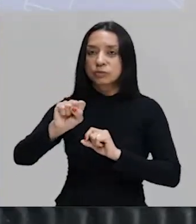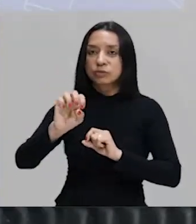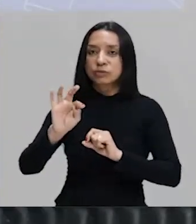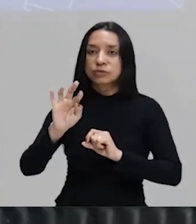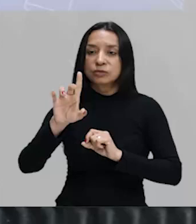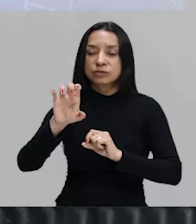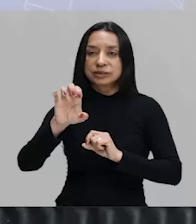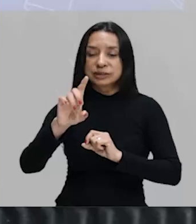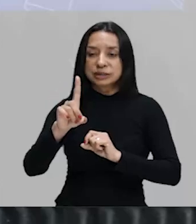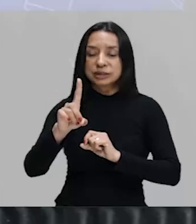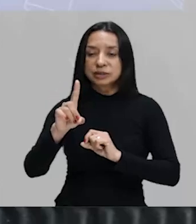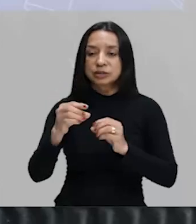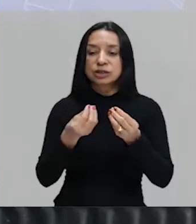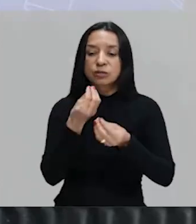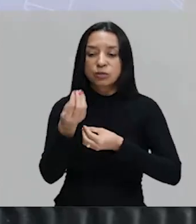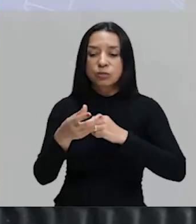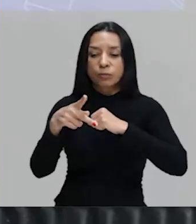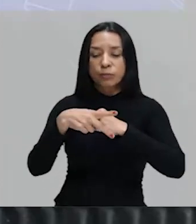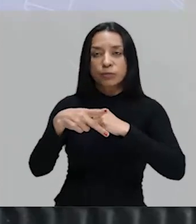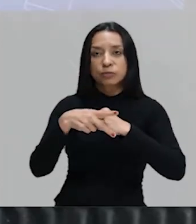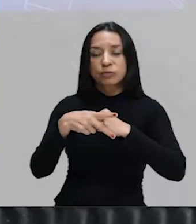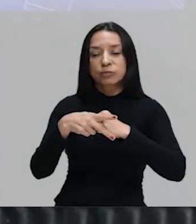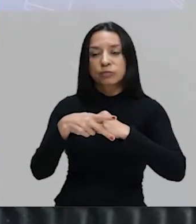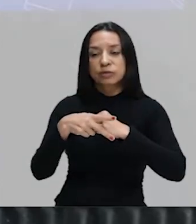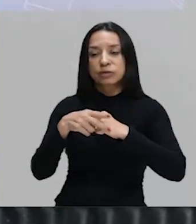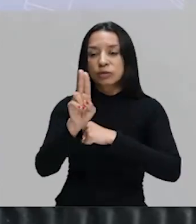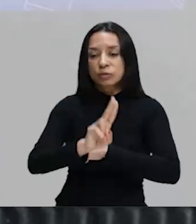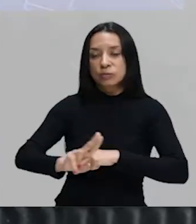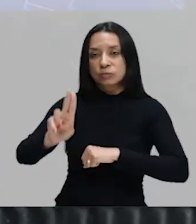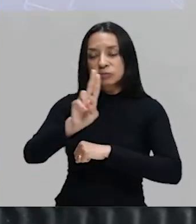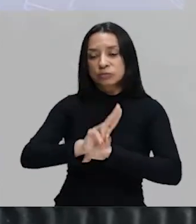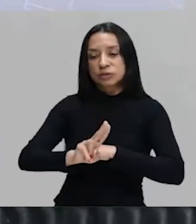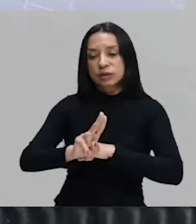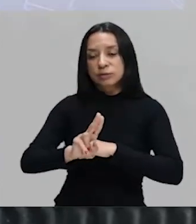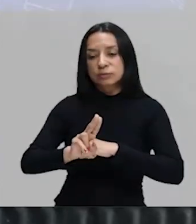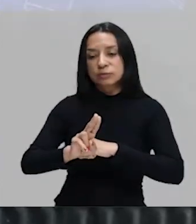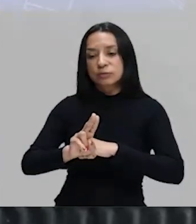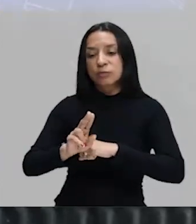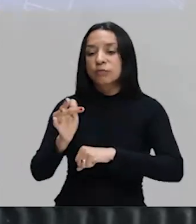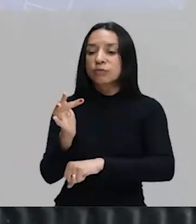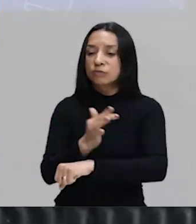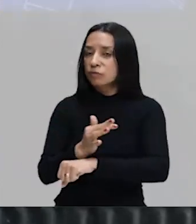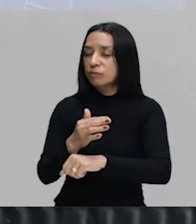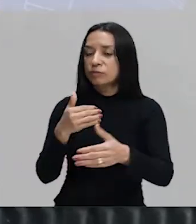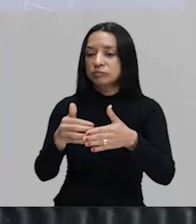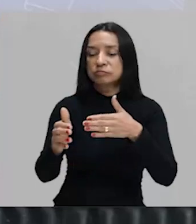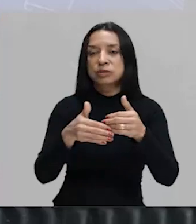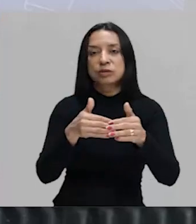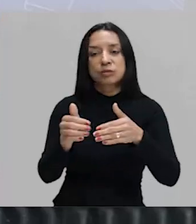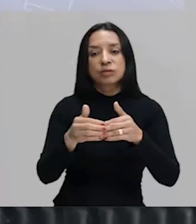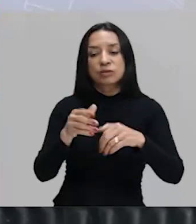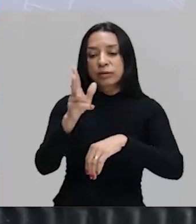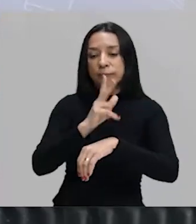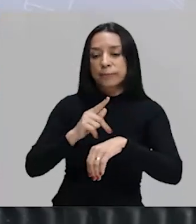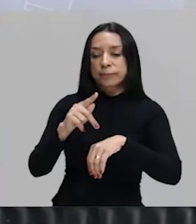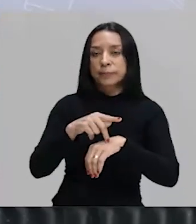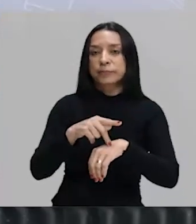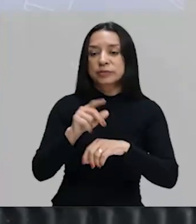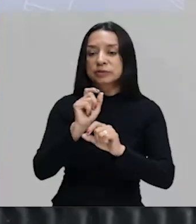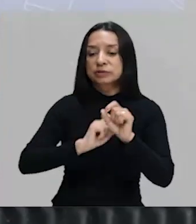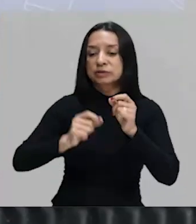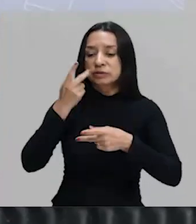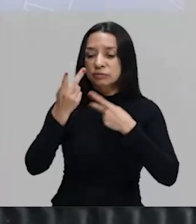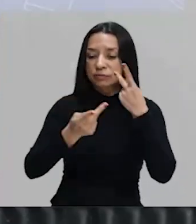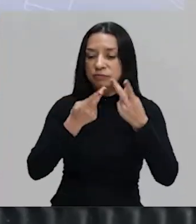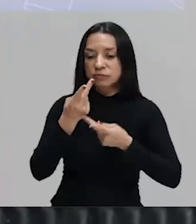formal, o pronome utilizado de maneira formal em qualquer dos países que falam